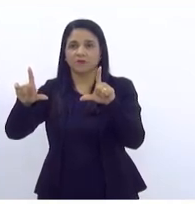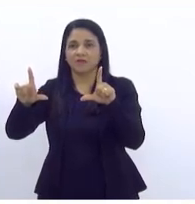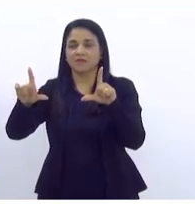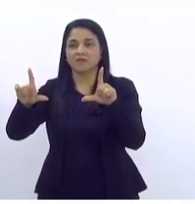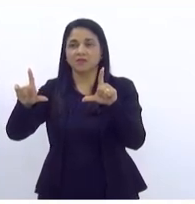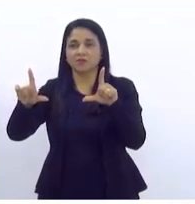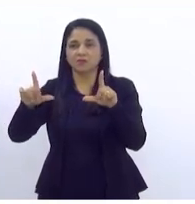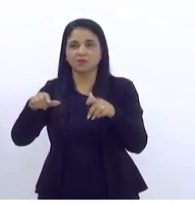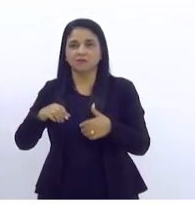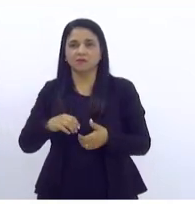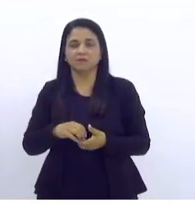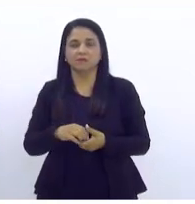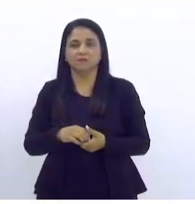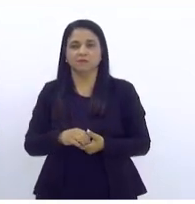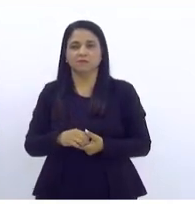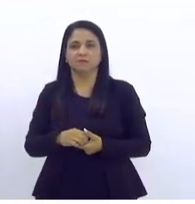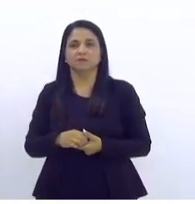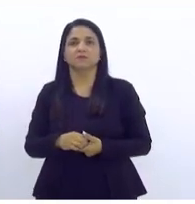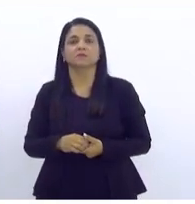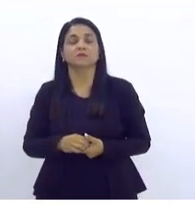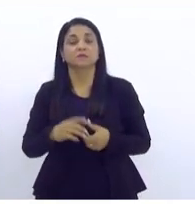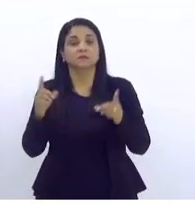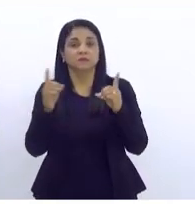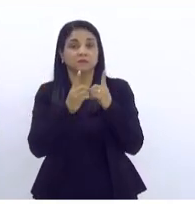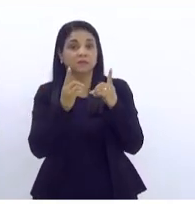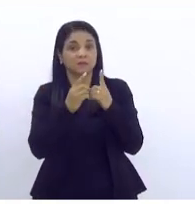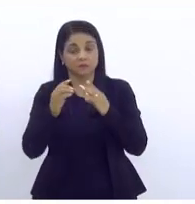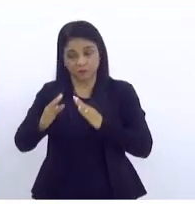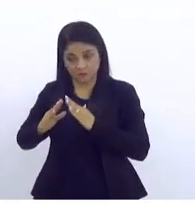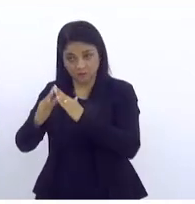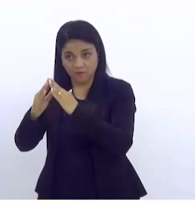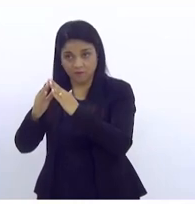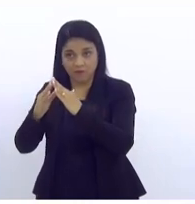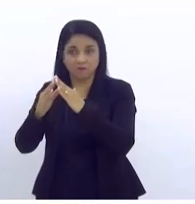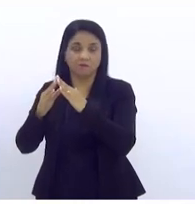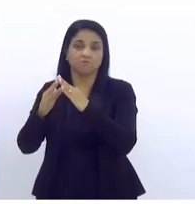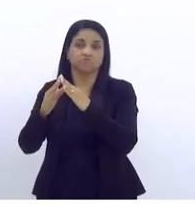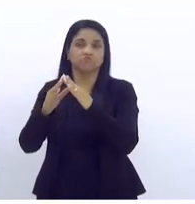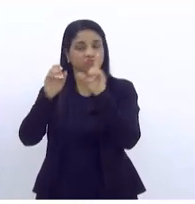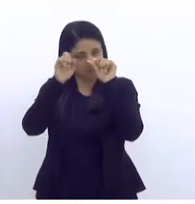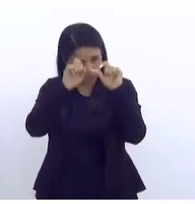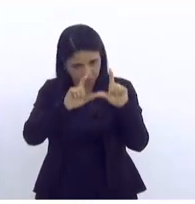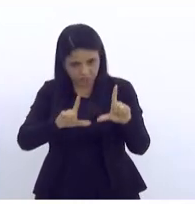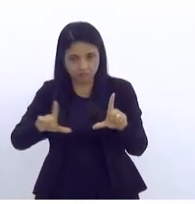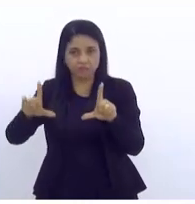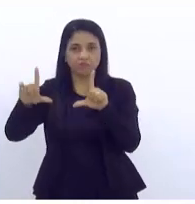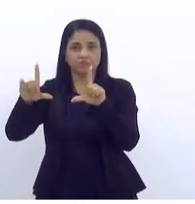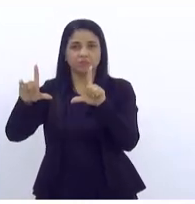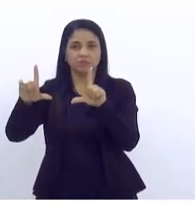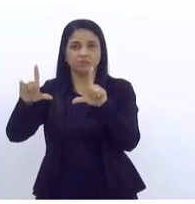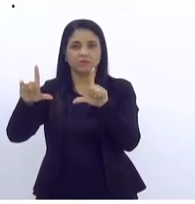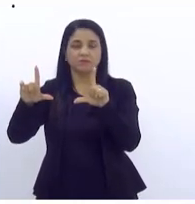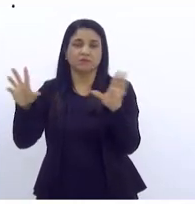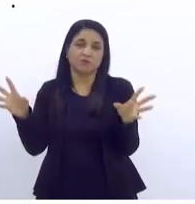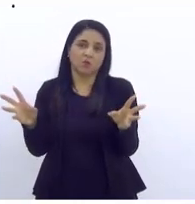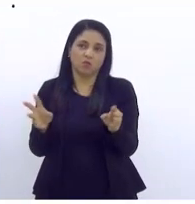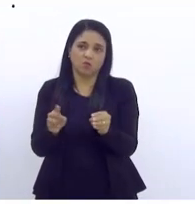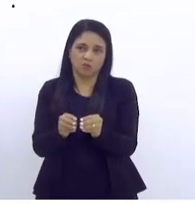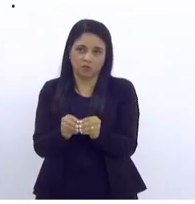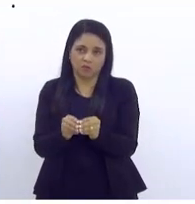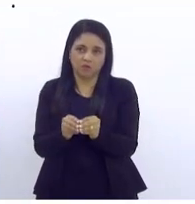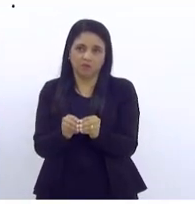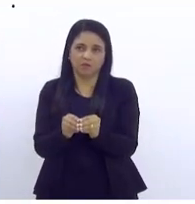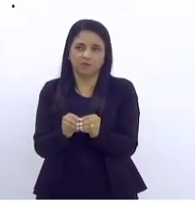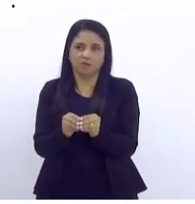passou eh então tem a regação dos atendimentos de favelas que eu posso passar adiante né pode passar por favor já que eu já tenho que concluir eh